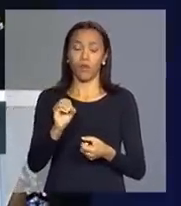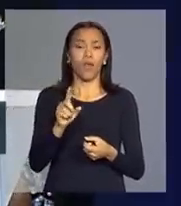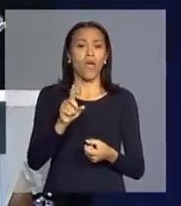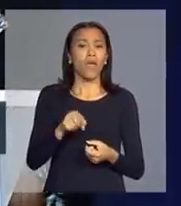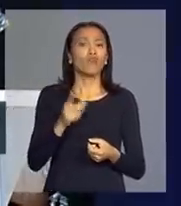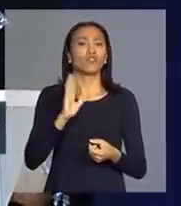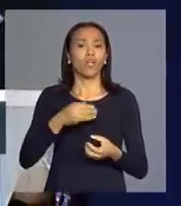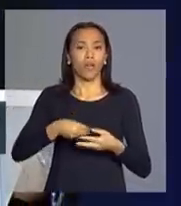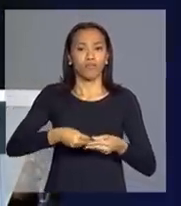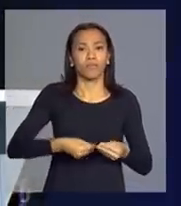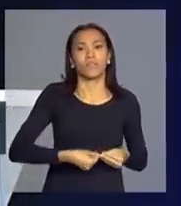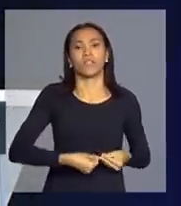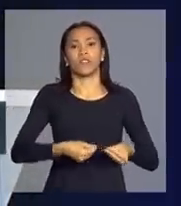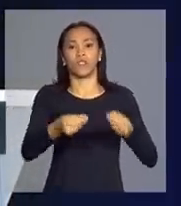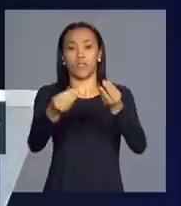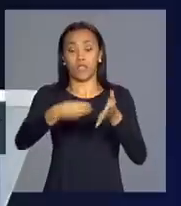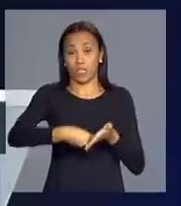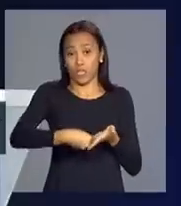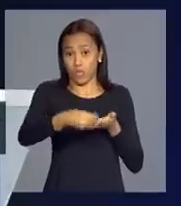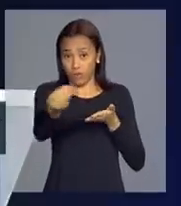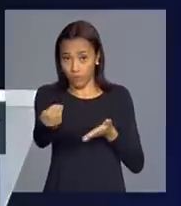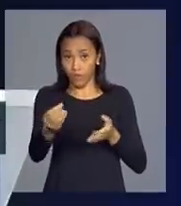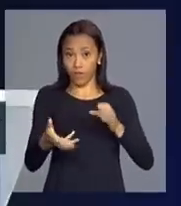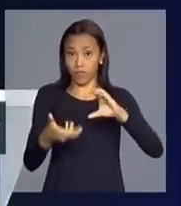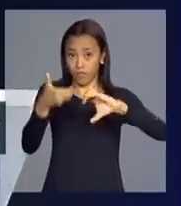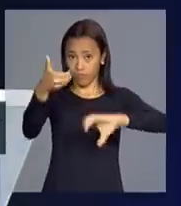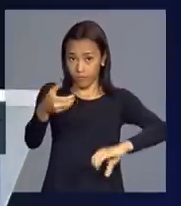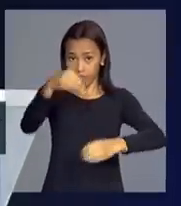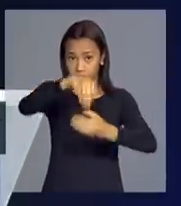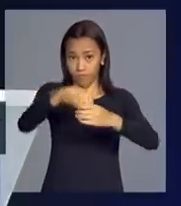para o Congresso, quando